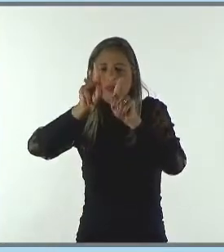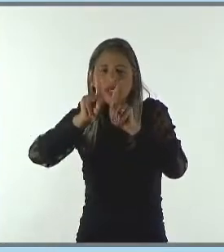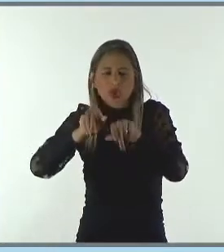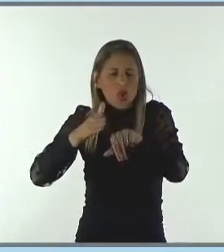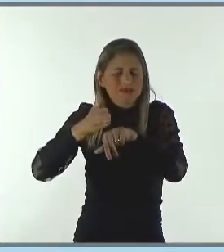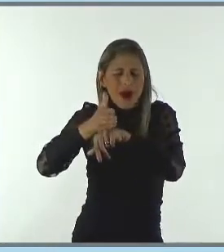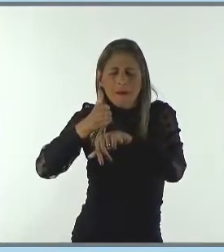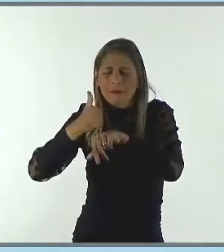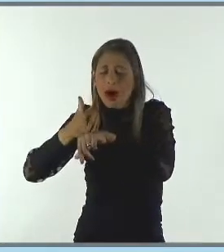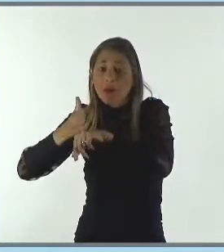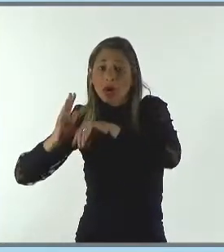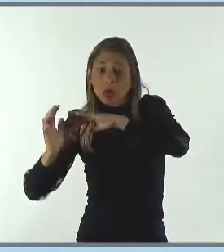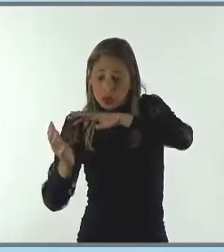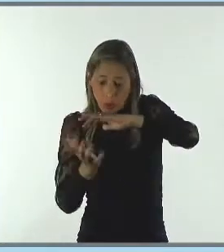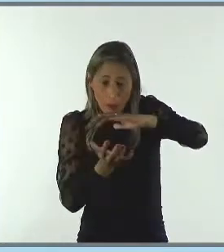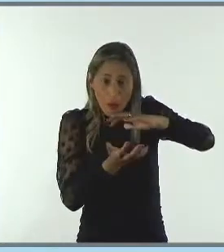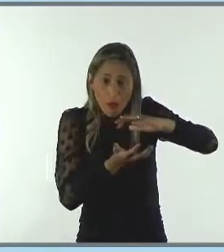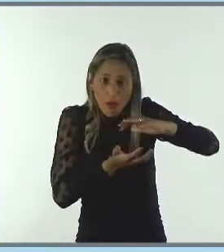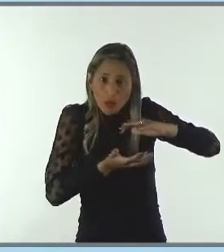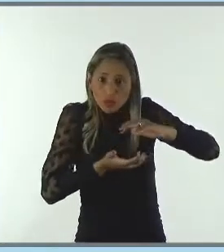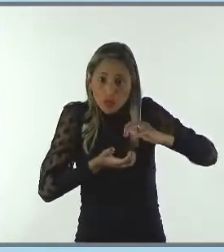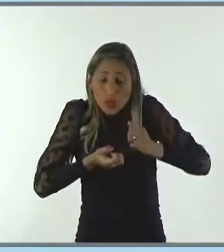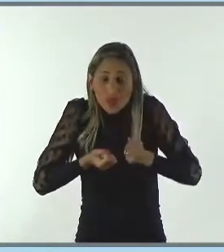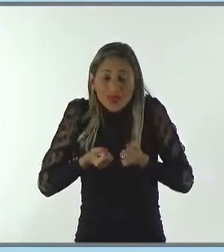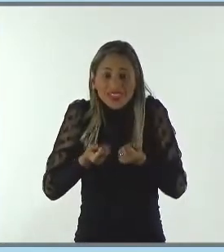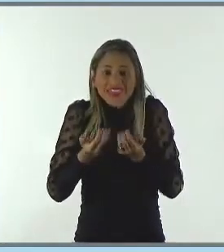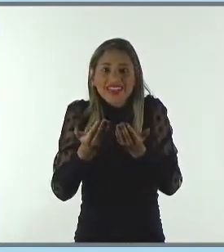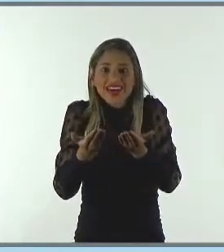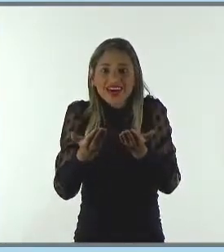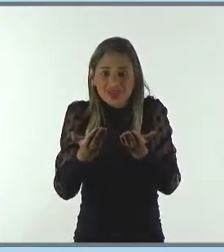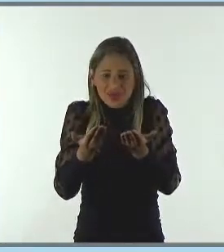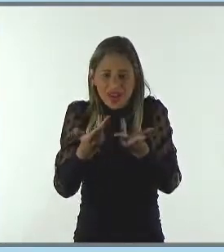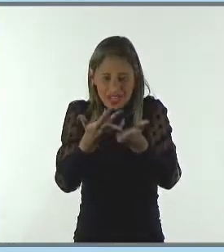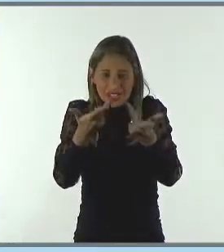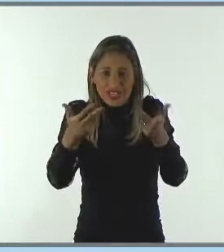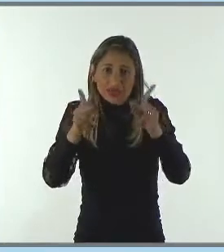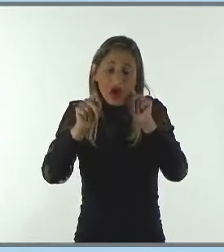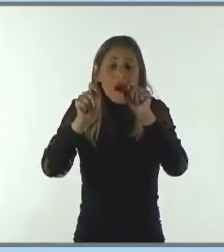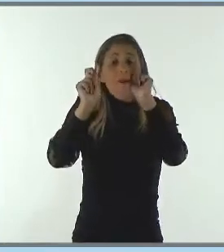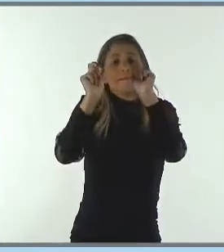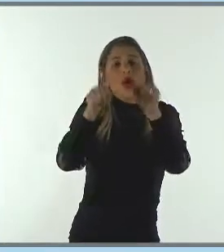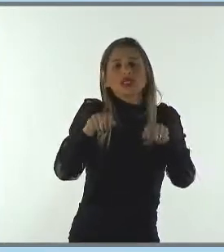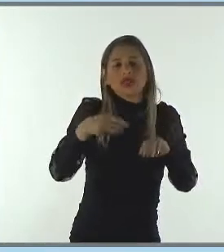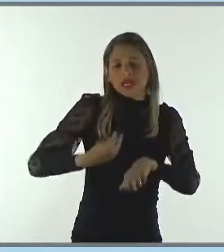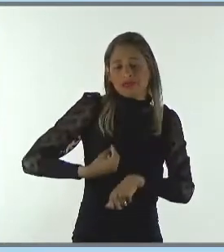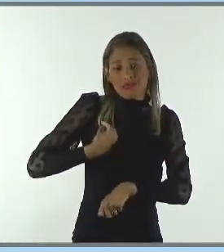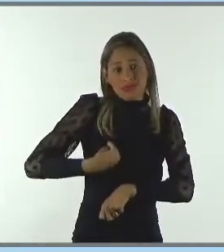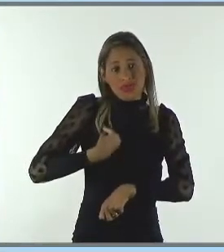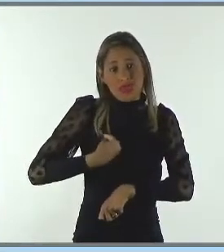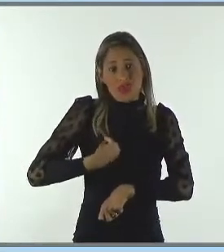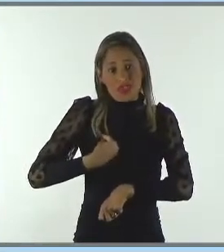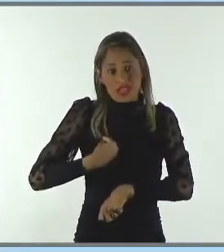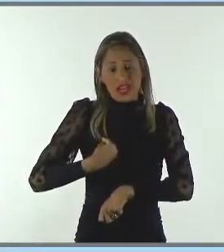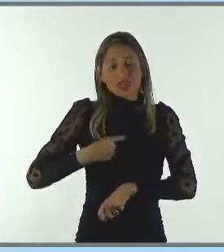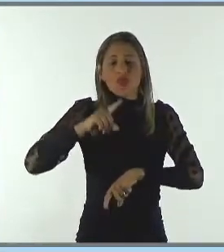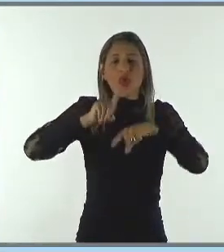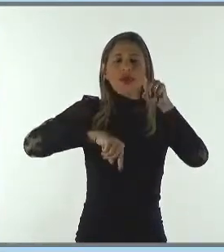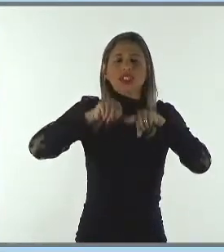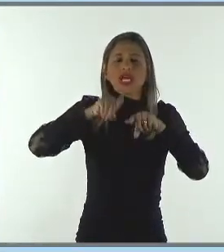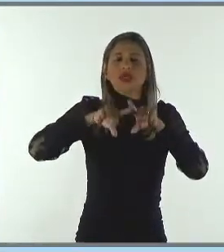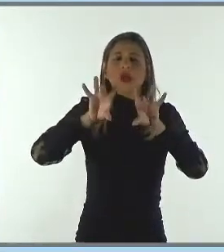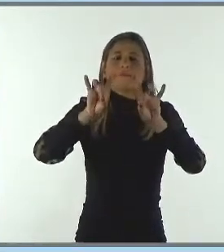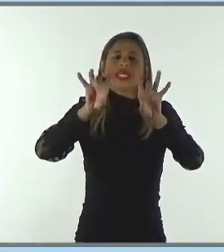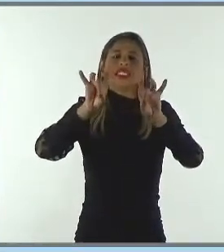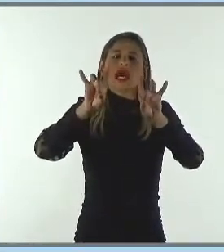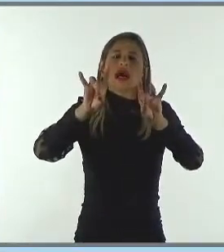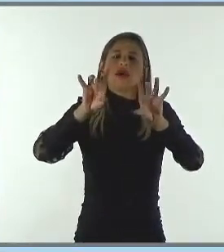mundo do livro, oferecendo as mais diversas tarefas, possibilidades de convivência com esse objeto que é tão precioso para nós. E